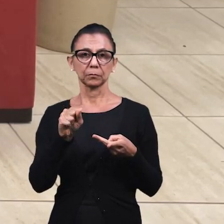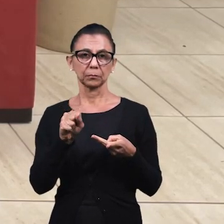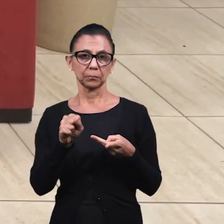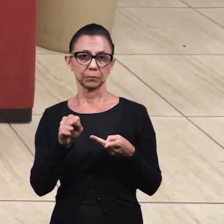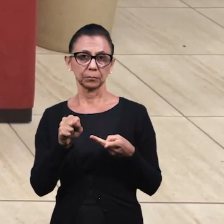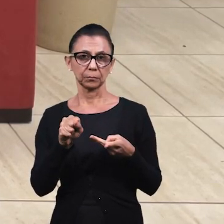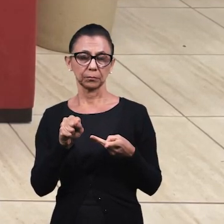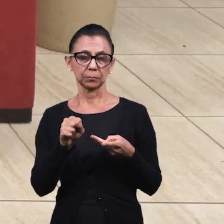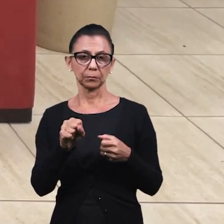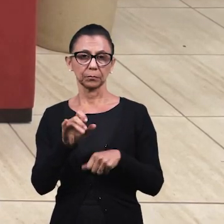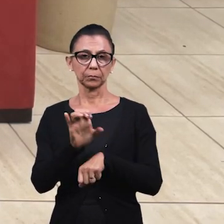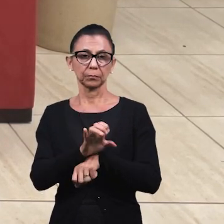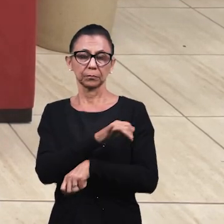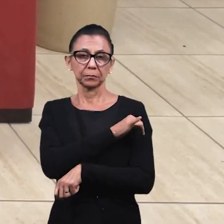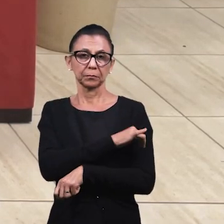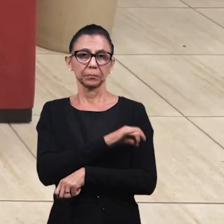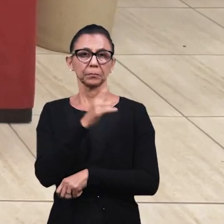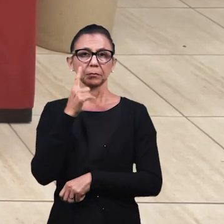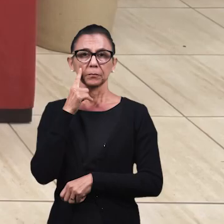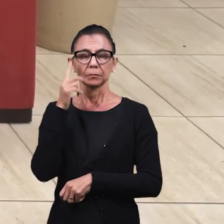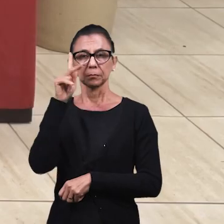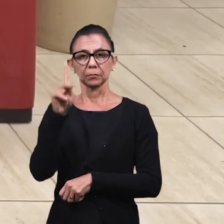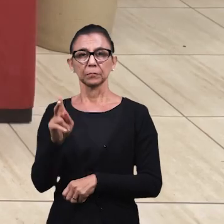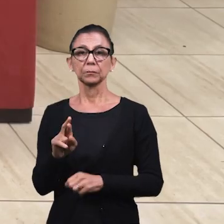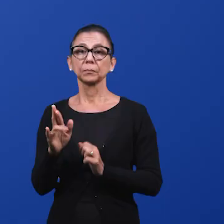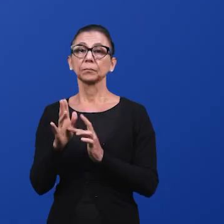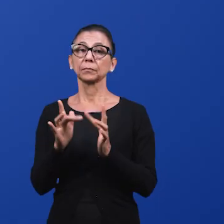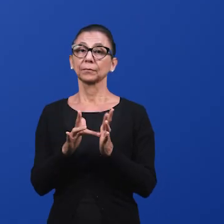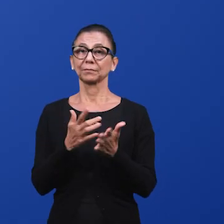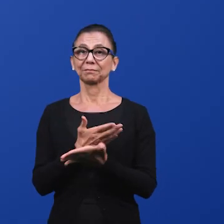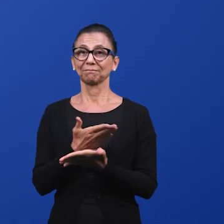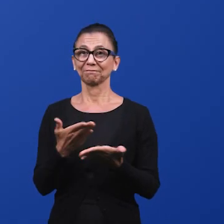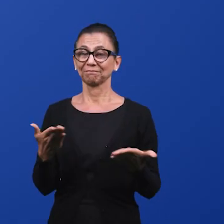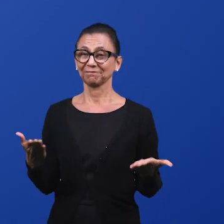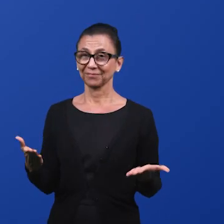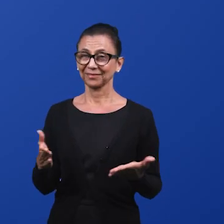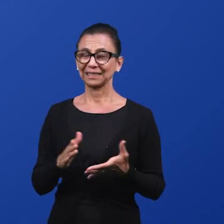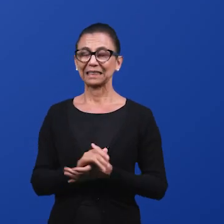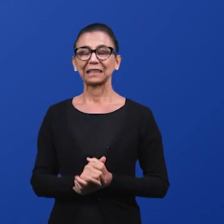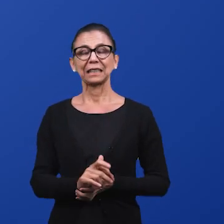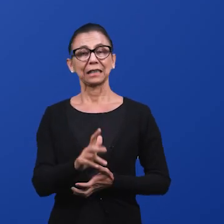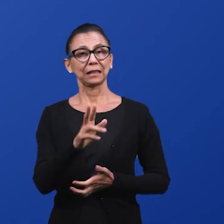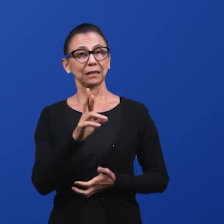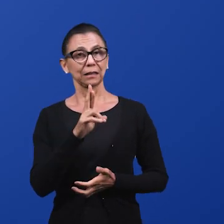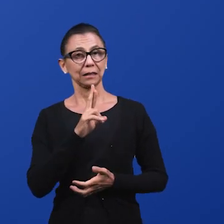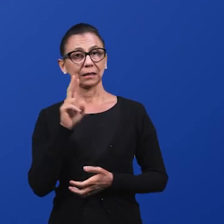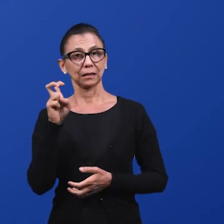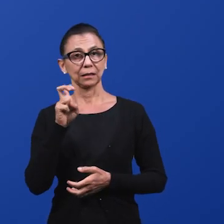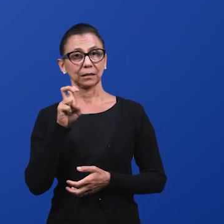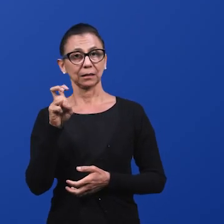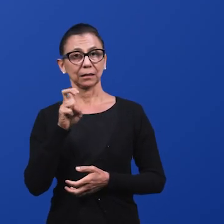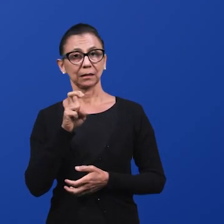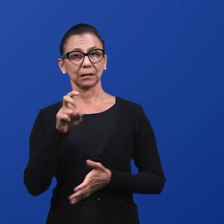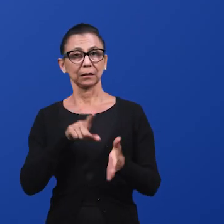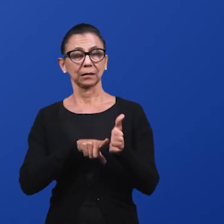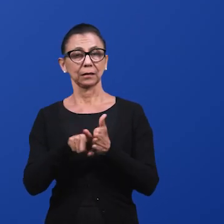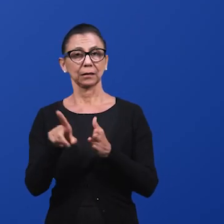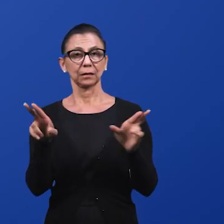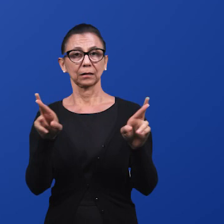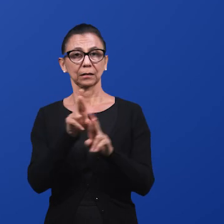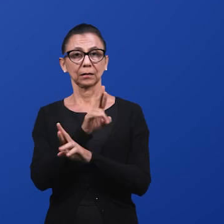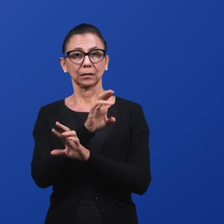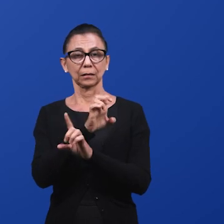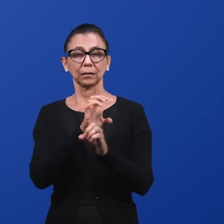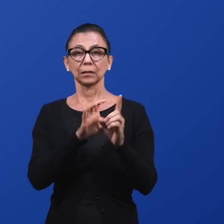Ciência e Fé, da cidade de Teresópolis, Rio de Janeiro. Vamos assistir. A paz do Senhor, irmãos. Nós vamos responder a quinta pergunta